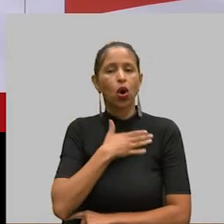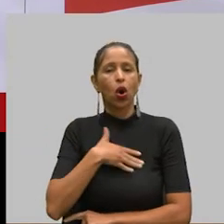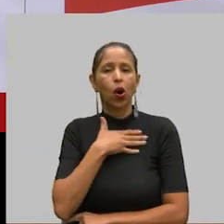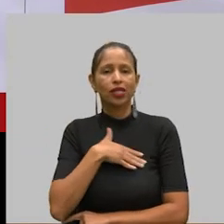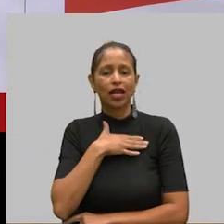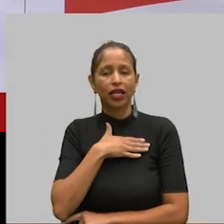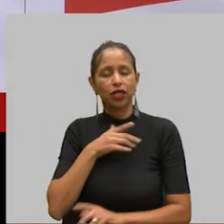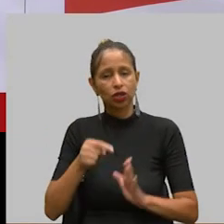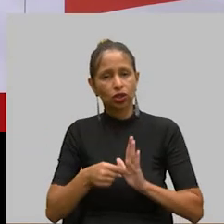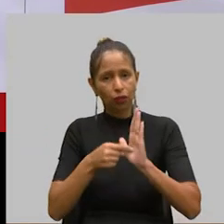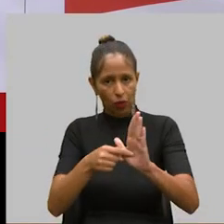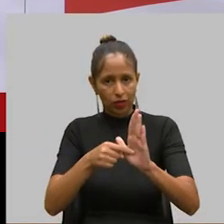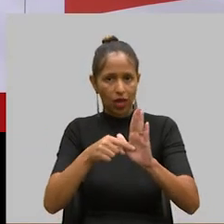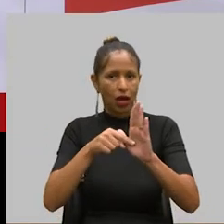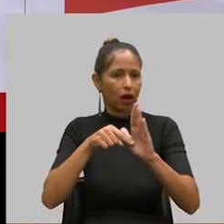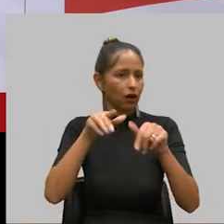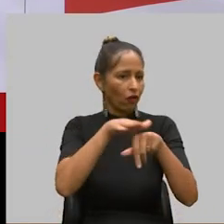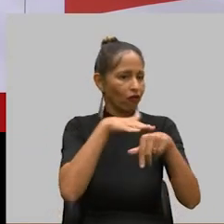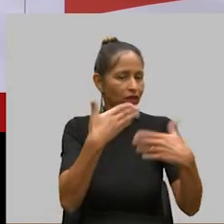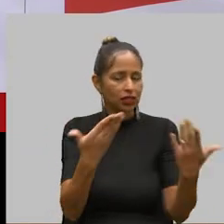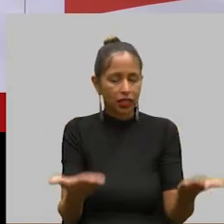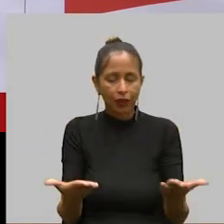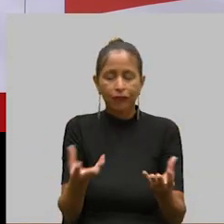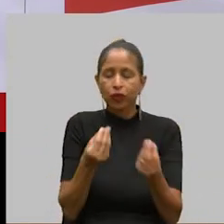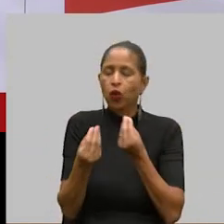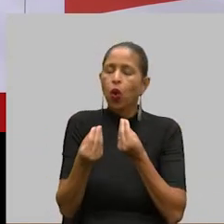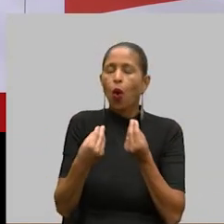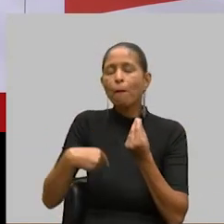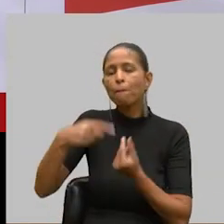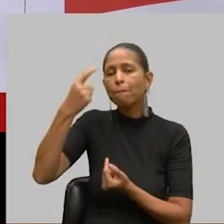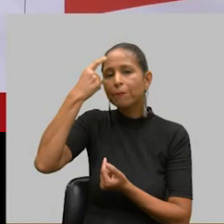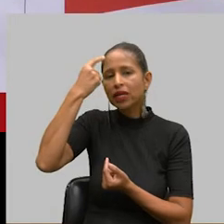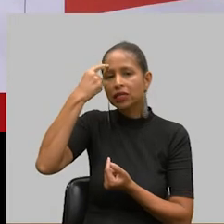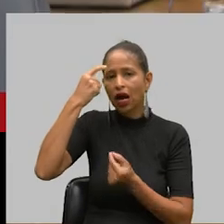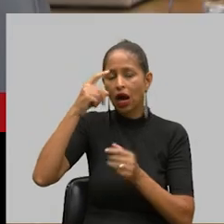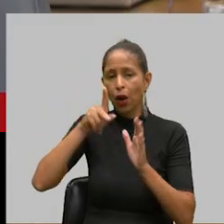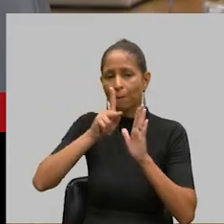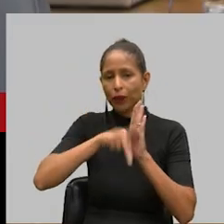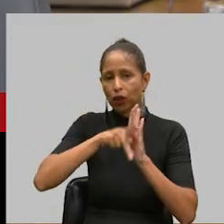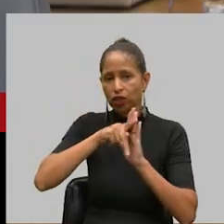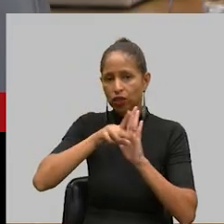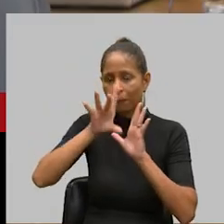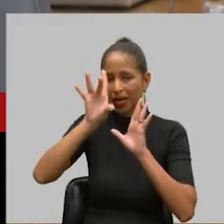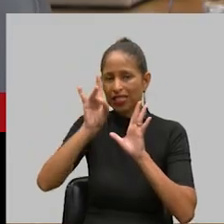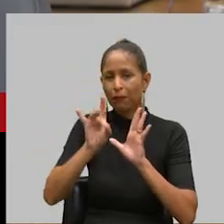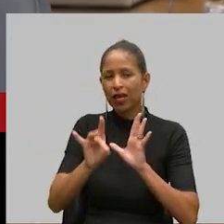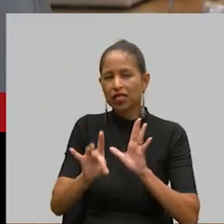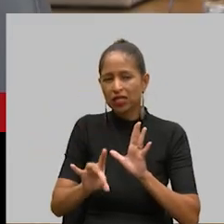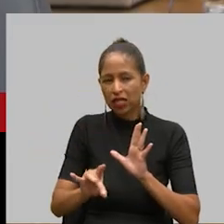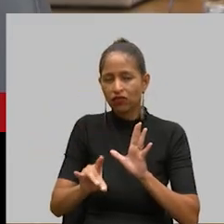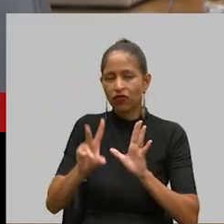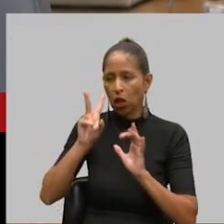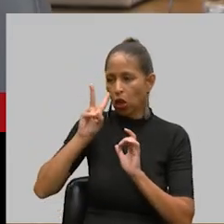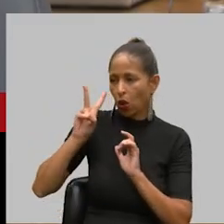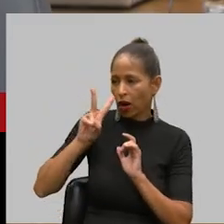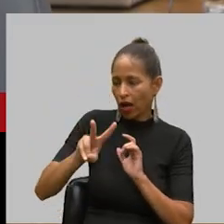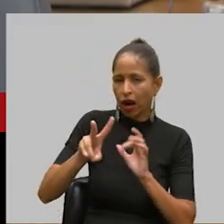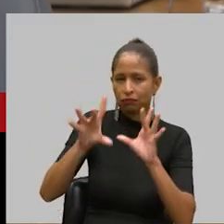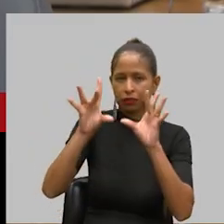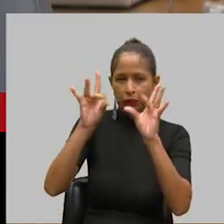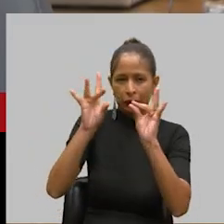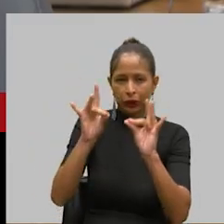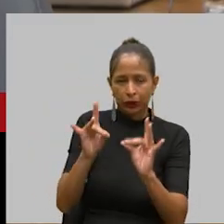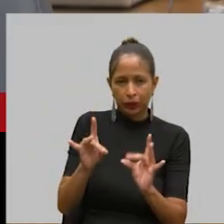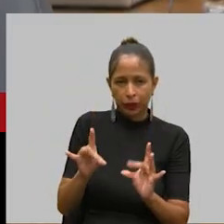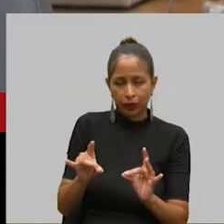destacar no debate aqui e de como pensar um projeto mais específico que vai olhar para as especificidades